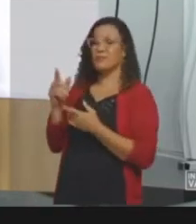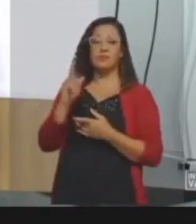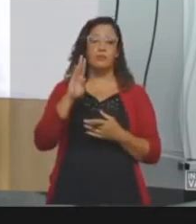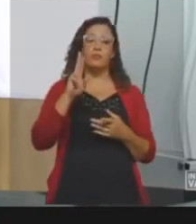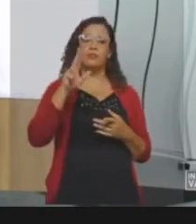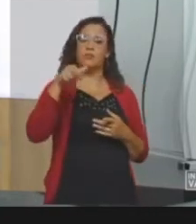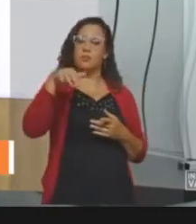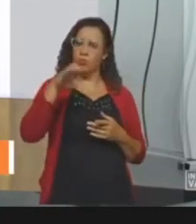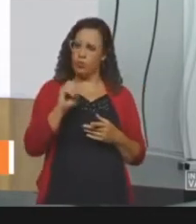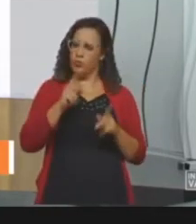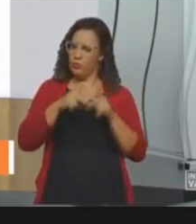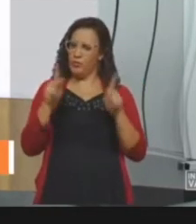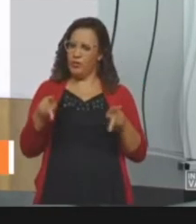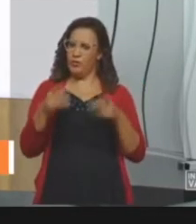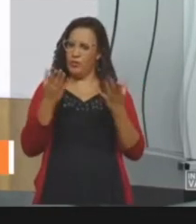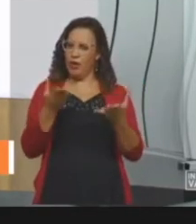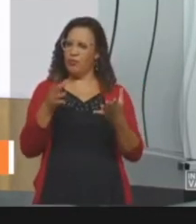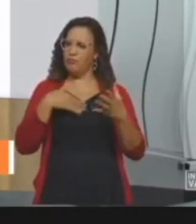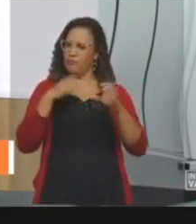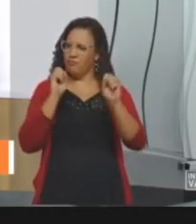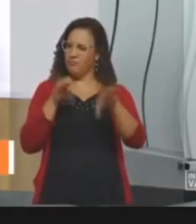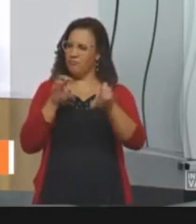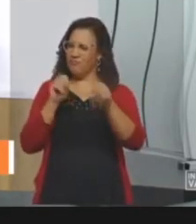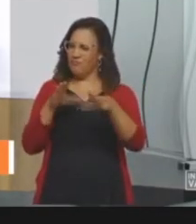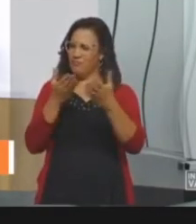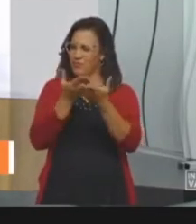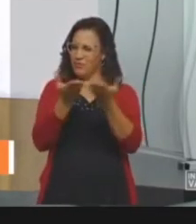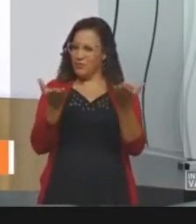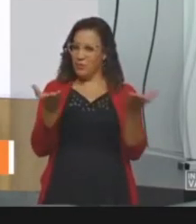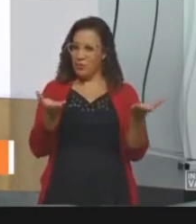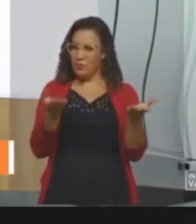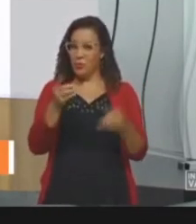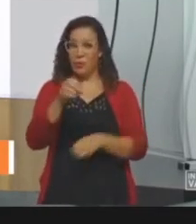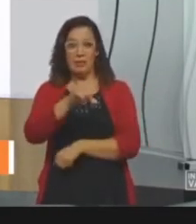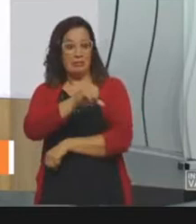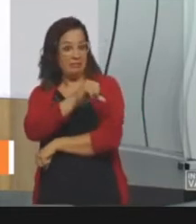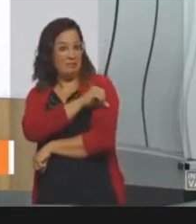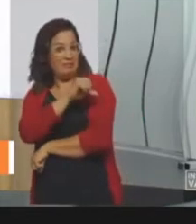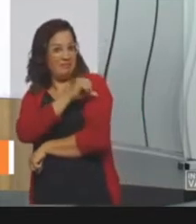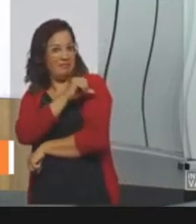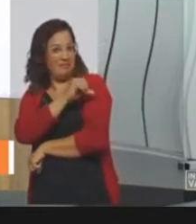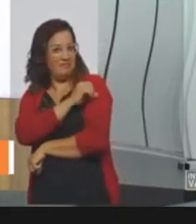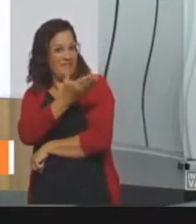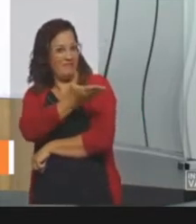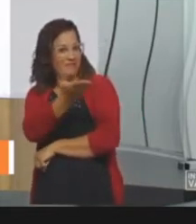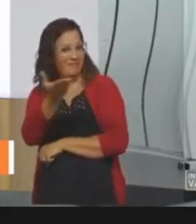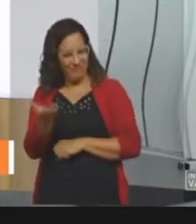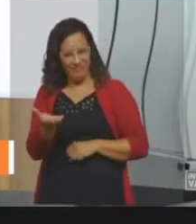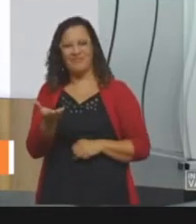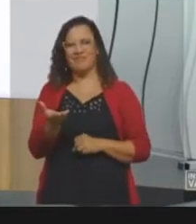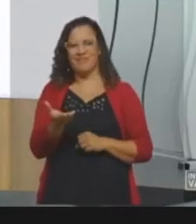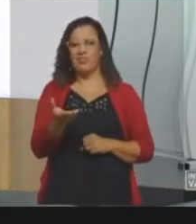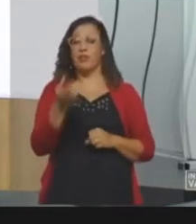professor de ciências. Vou falar com você hoje, aluno do 9º ano do ensino fundamental, sobre